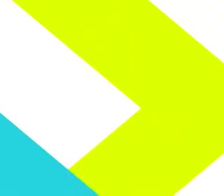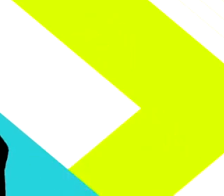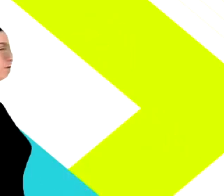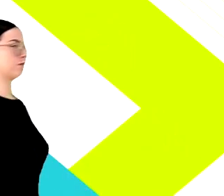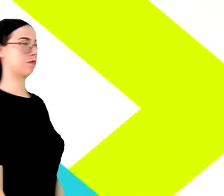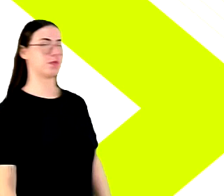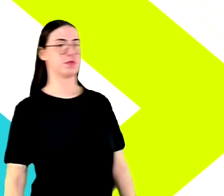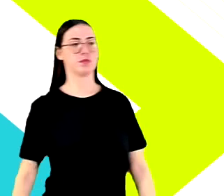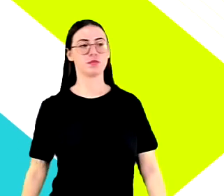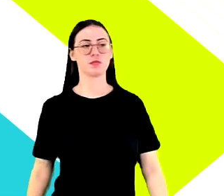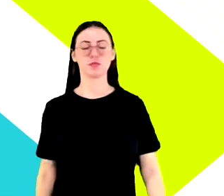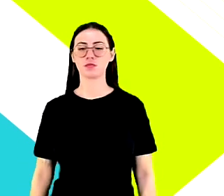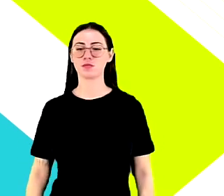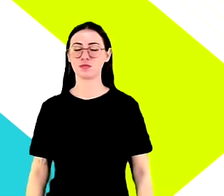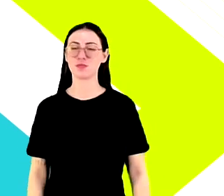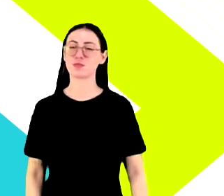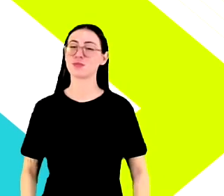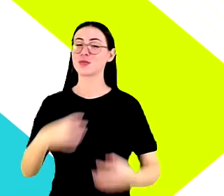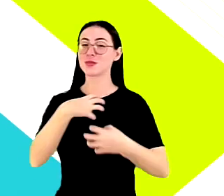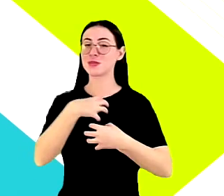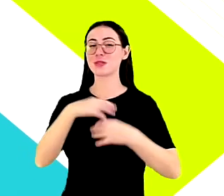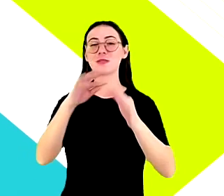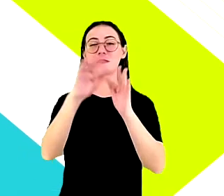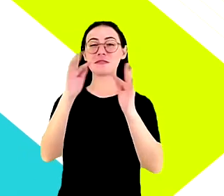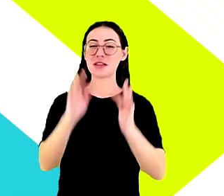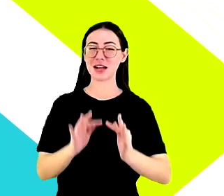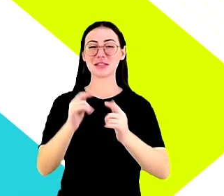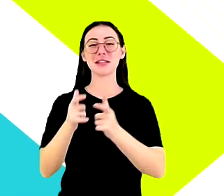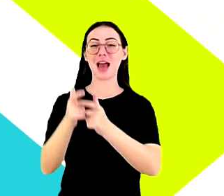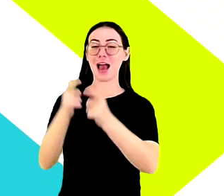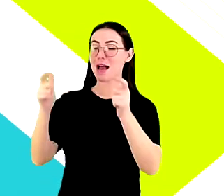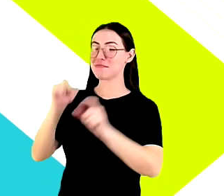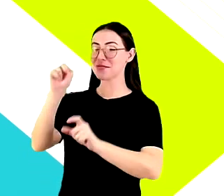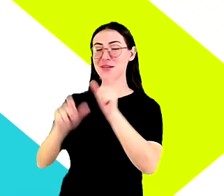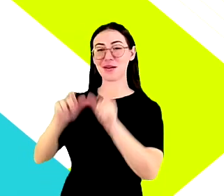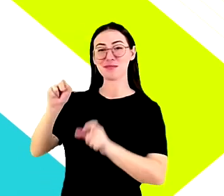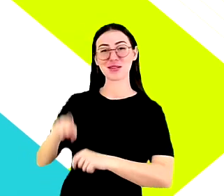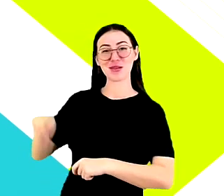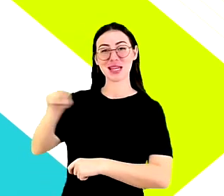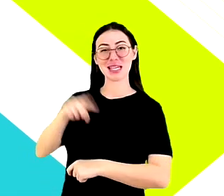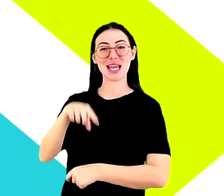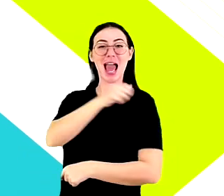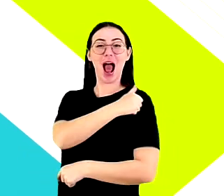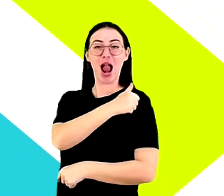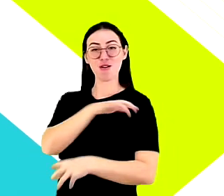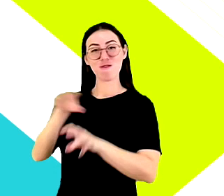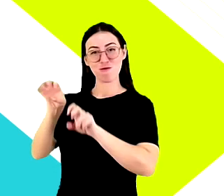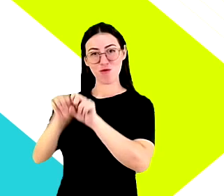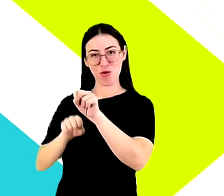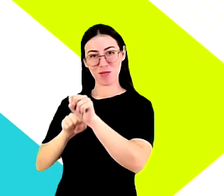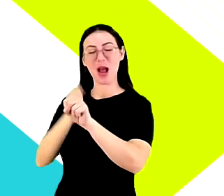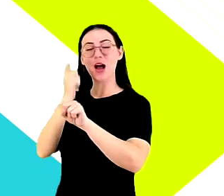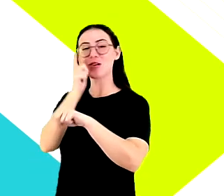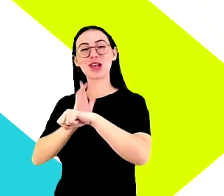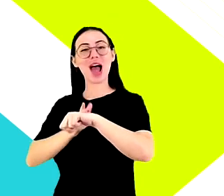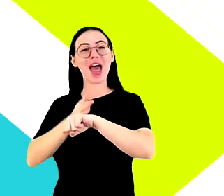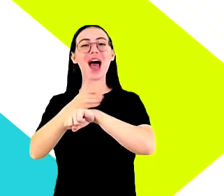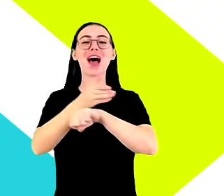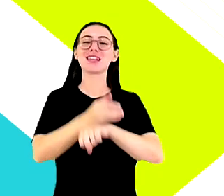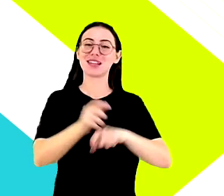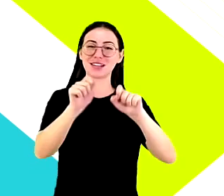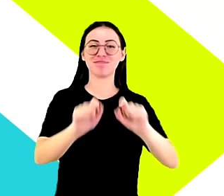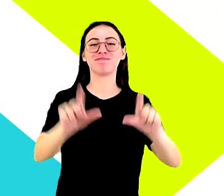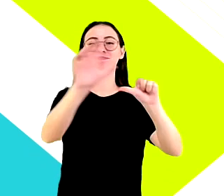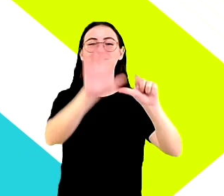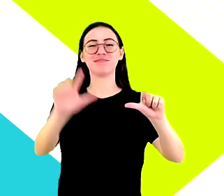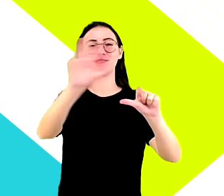nossos alunos hoje formados já estão indo para a plataforma buscando aí um upgrade nas suas carreiras. Vou contar